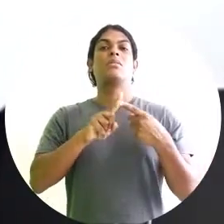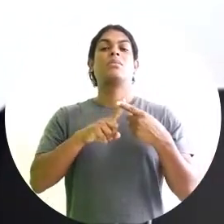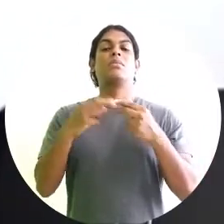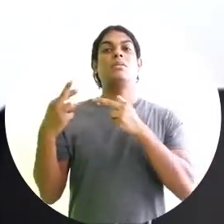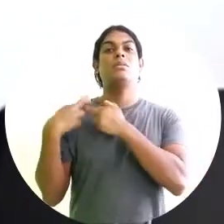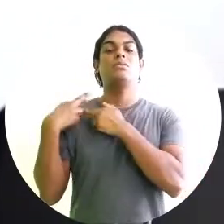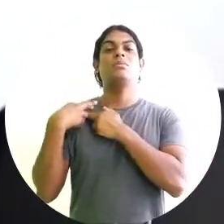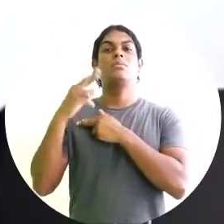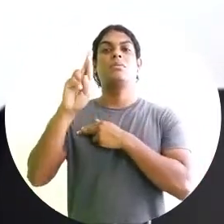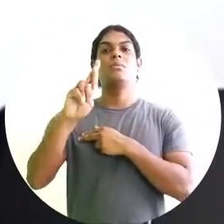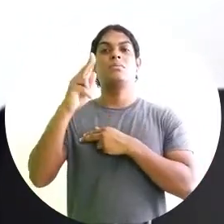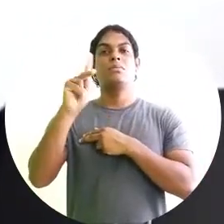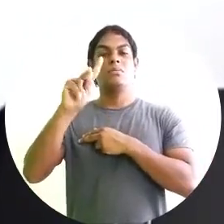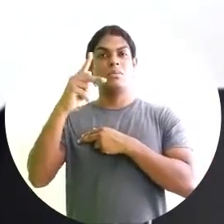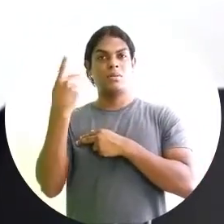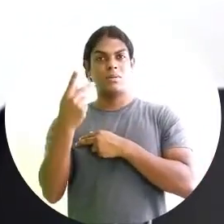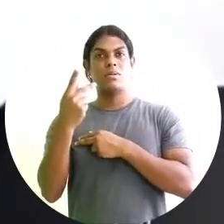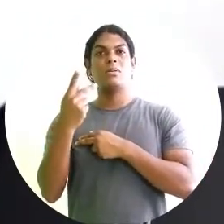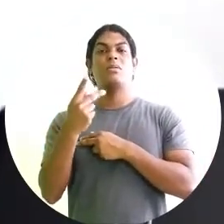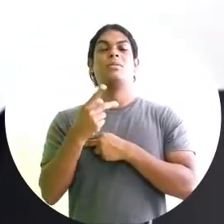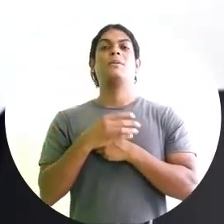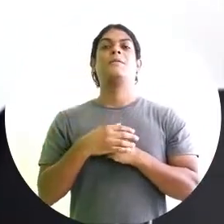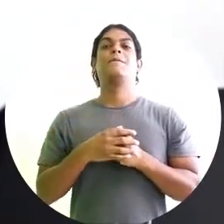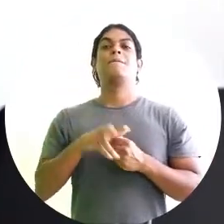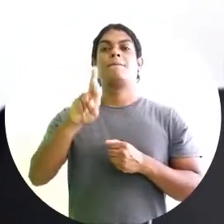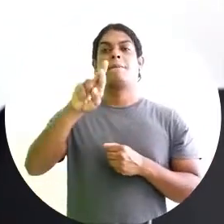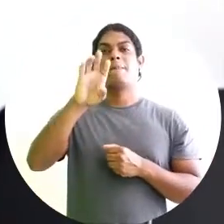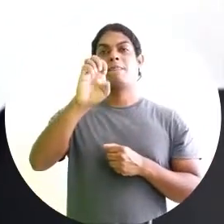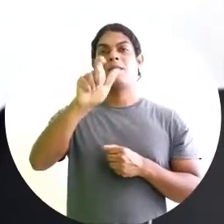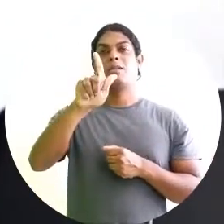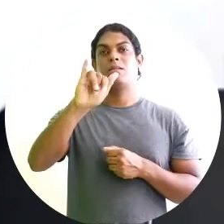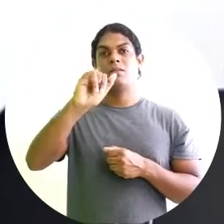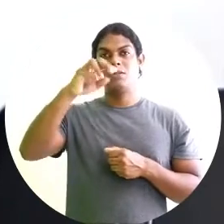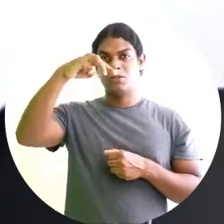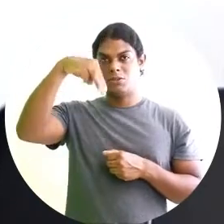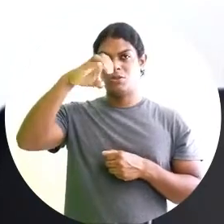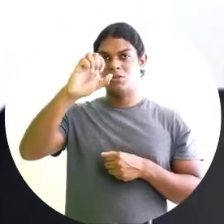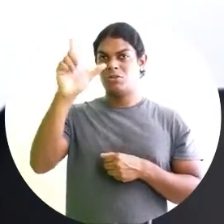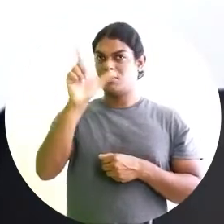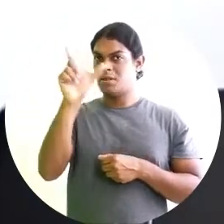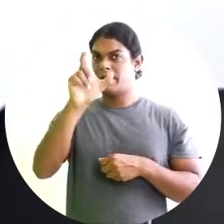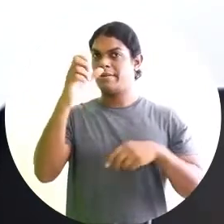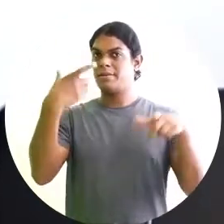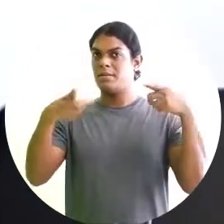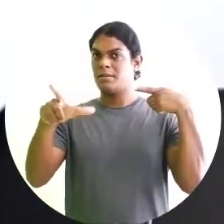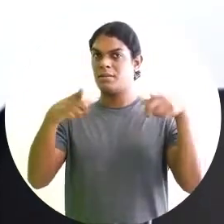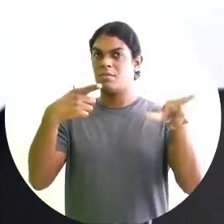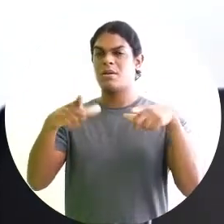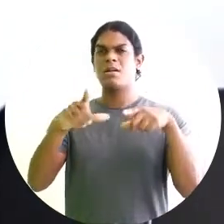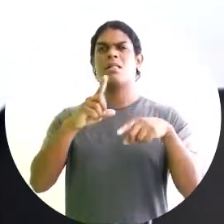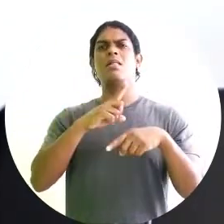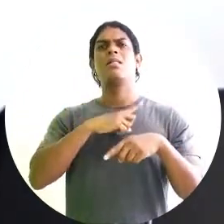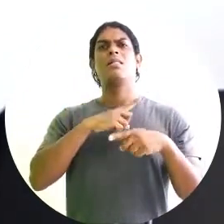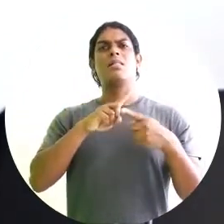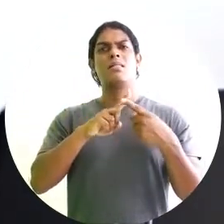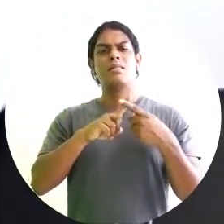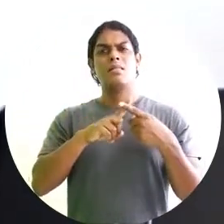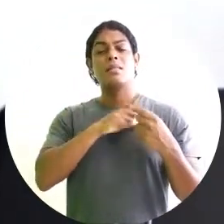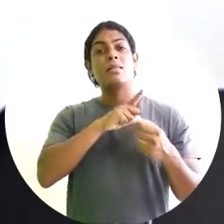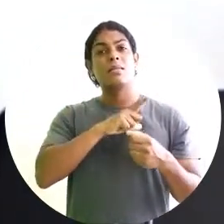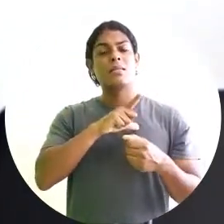regime da anotação da carteira de trabalho, vocês têm que estar ciente que essa carteira tem prazo